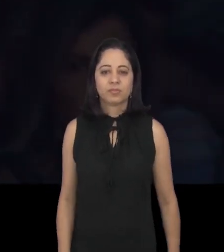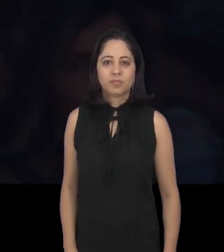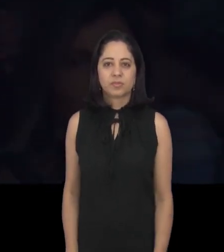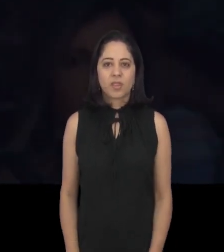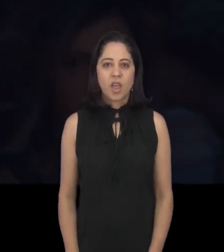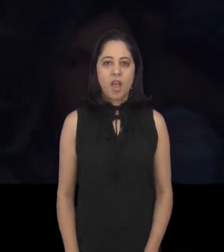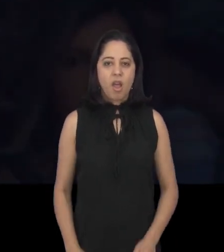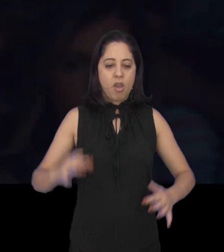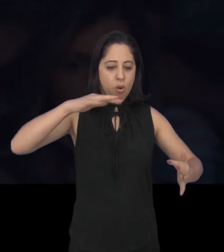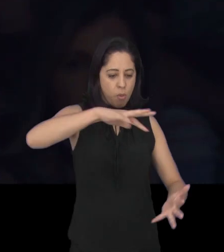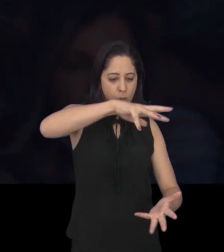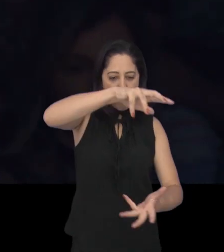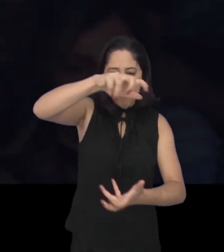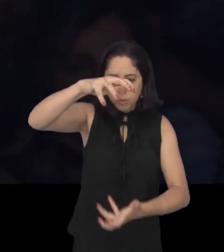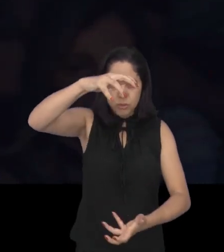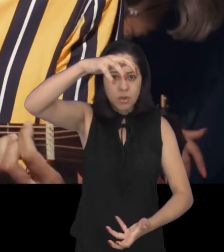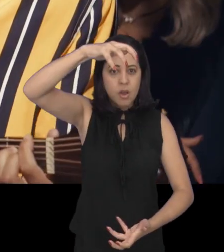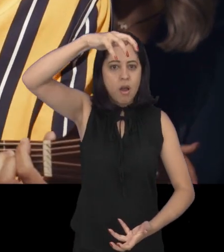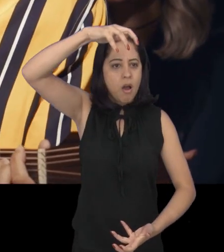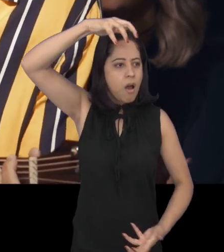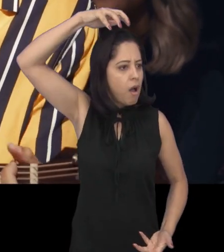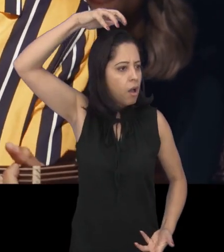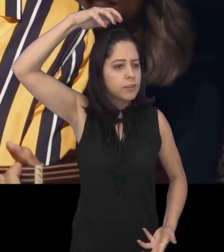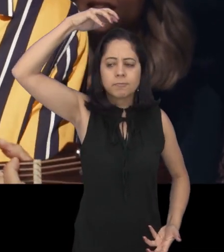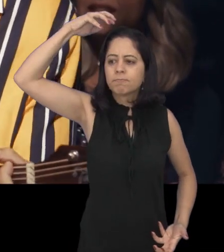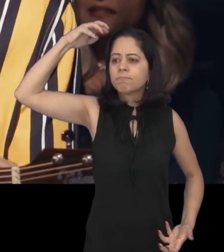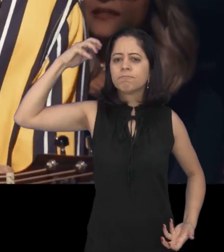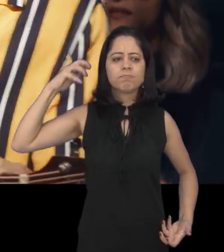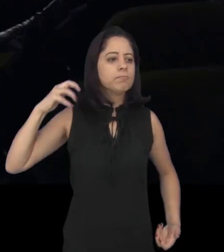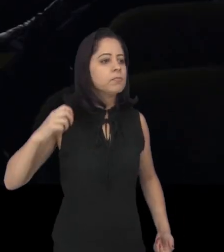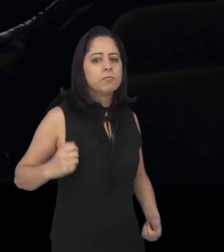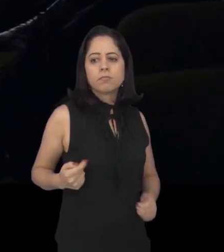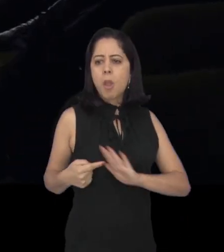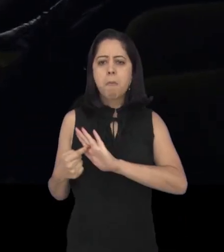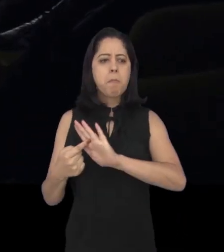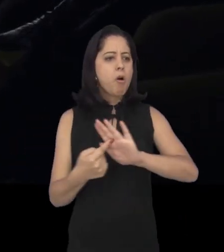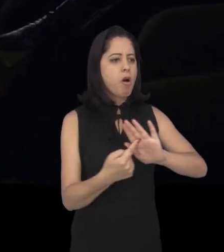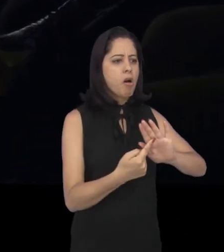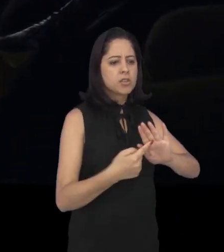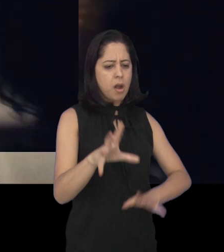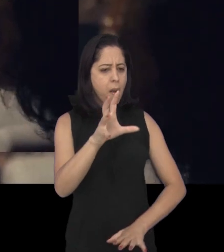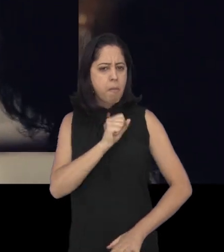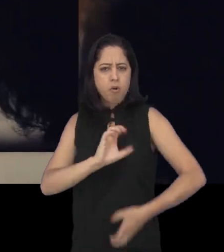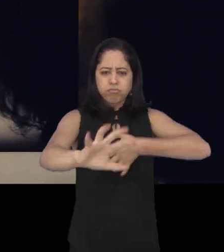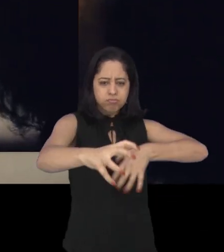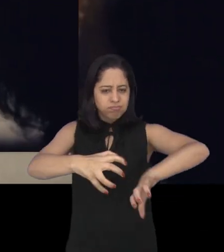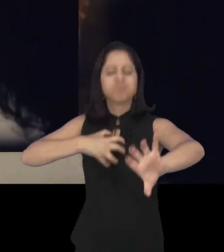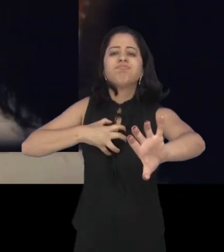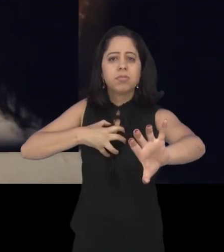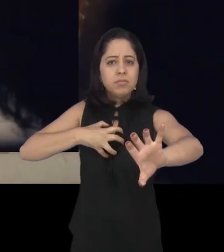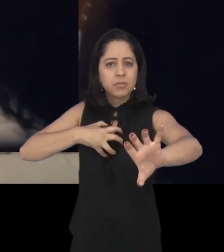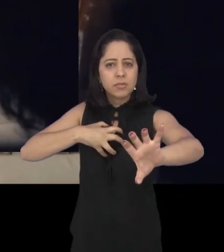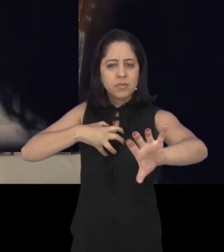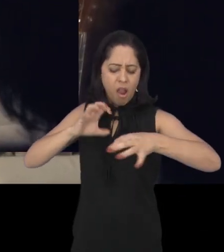Quero me despir profundo, não ser mais imundo e sentir afeto. Quero respirar o mundo, ir até o fundo, me